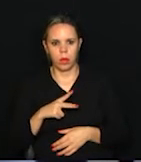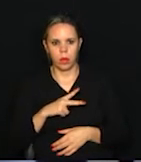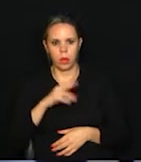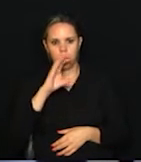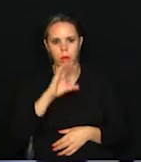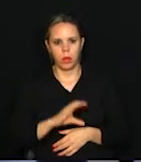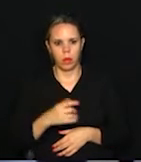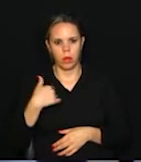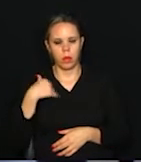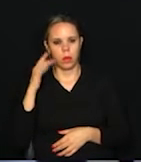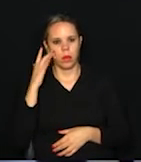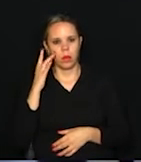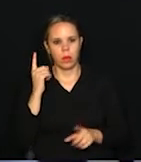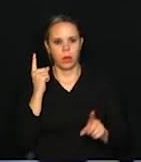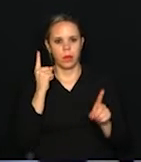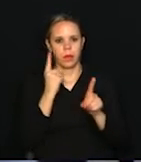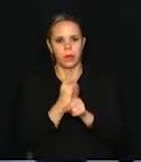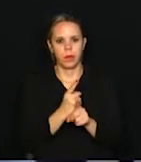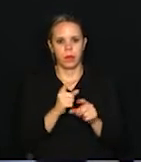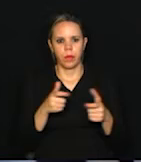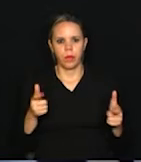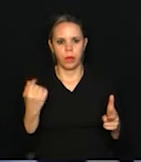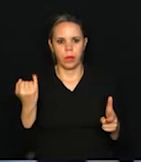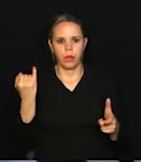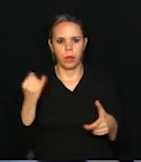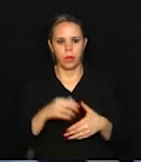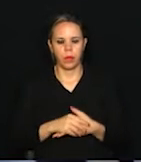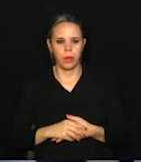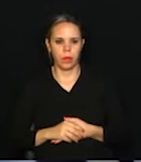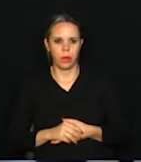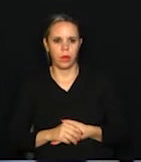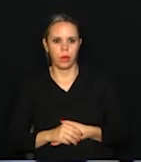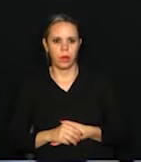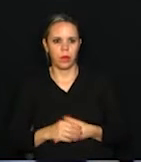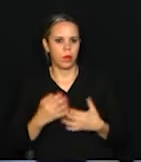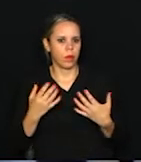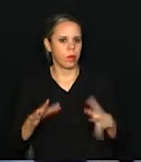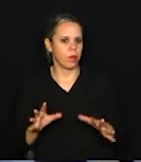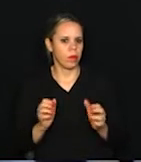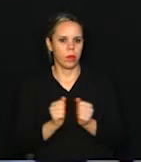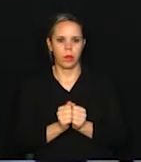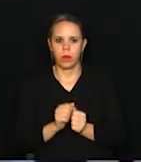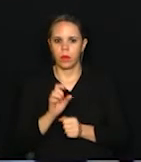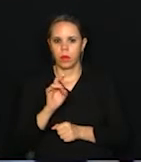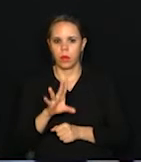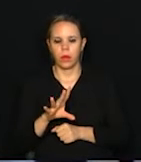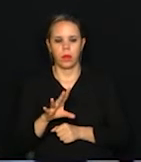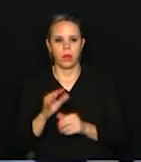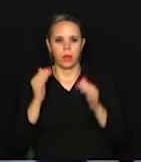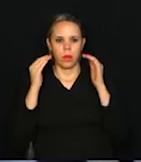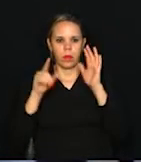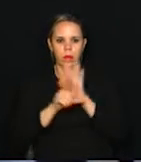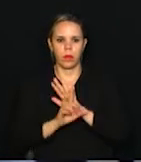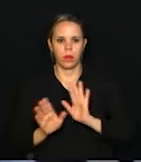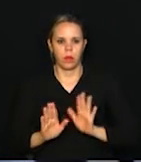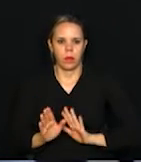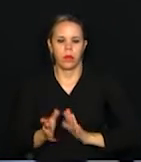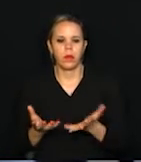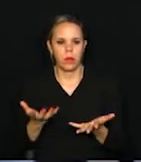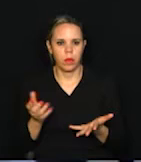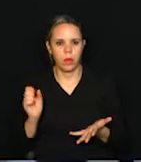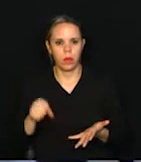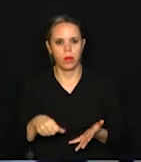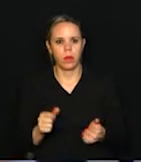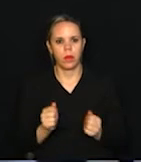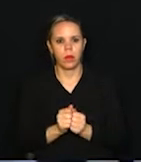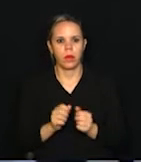eu acho esses nossos encontros da maior importância. Não queremos estar juntos apenas para cumprir a lei, mas queremos sim estar